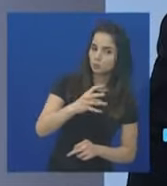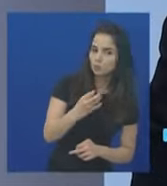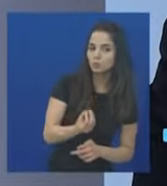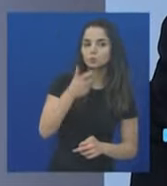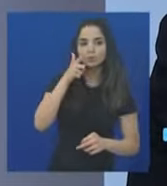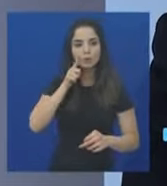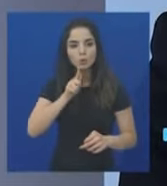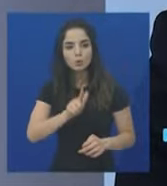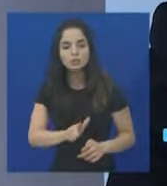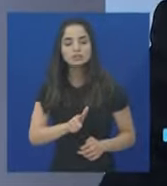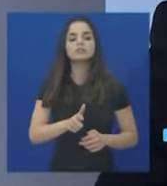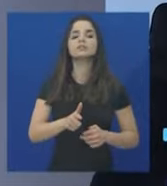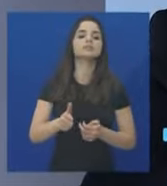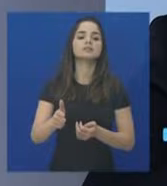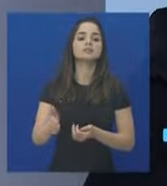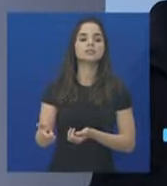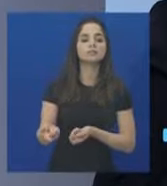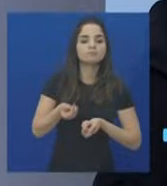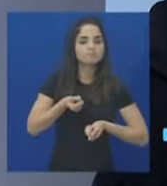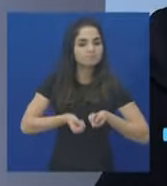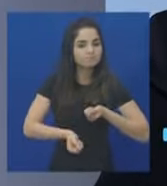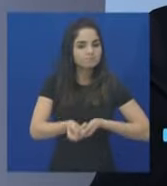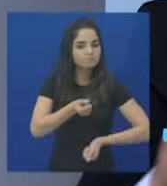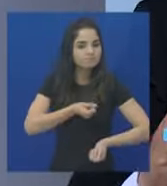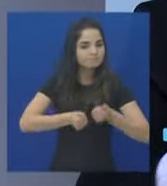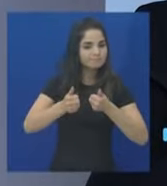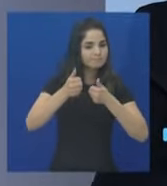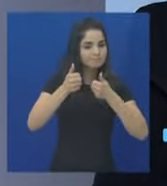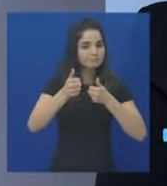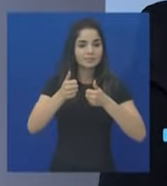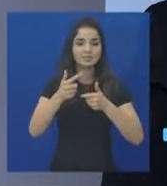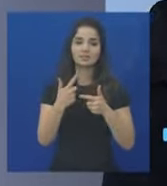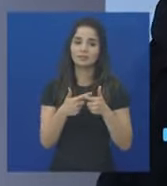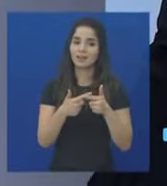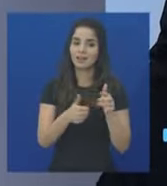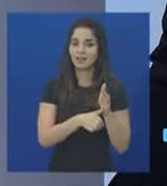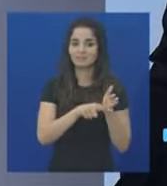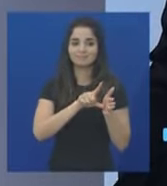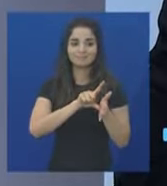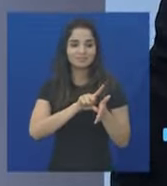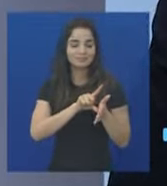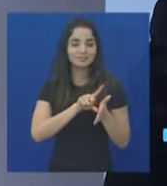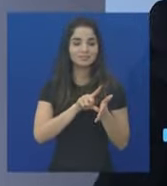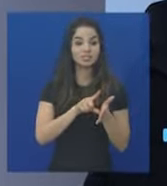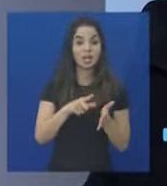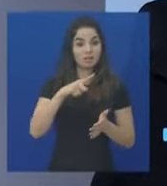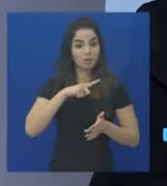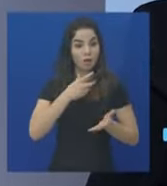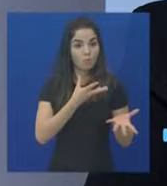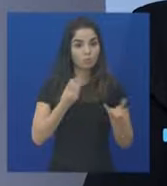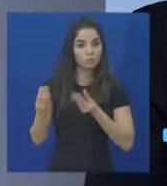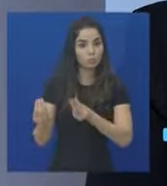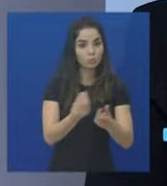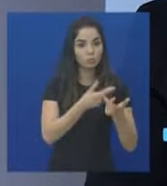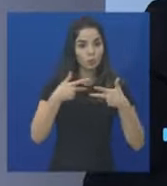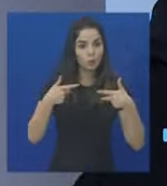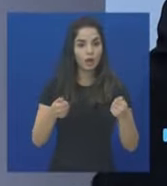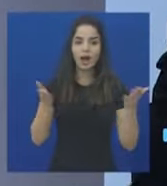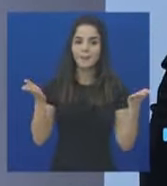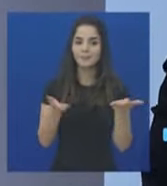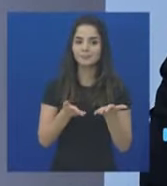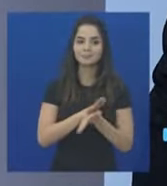hoje, infelizmente, não existe mais nada do que fizemos. Festival do Camarão, Festival da Sardinha, Festa